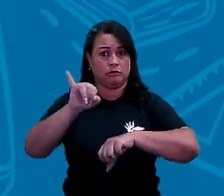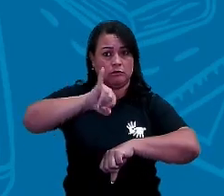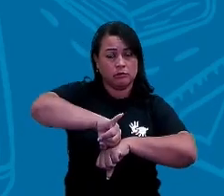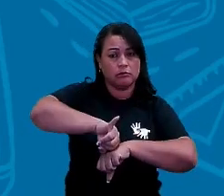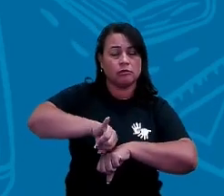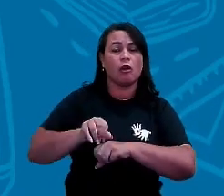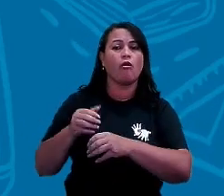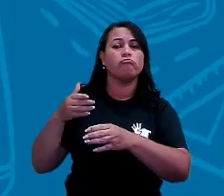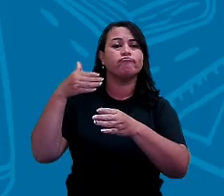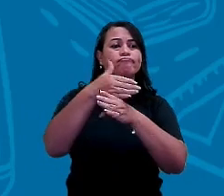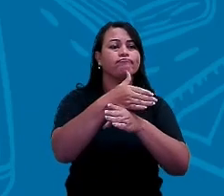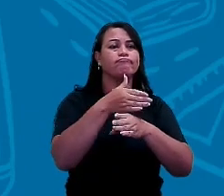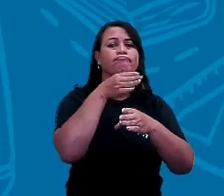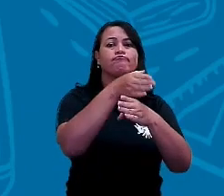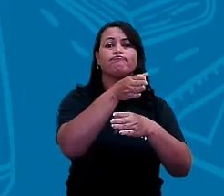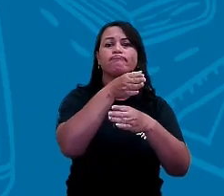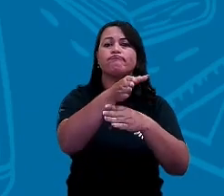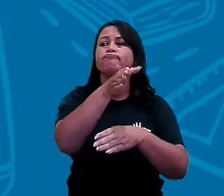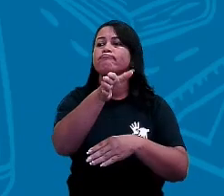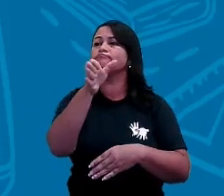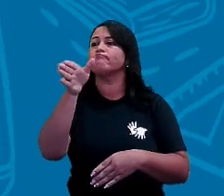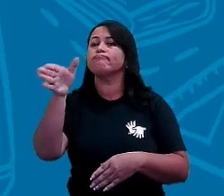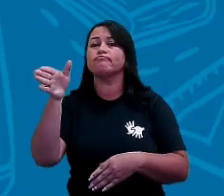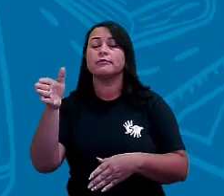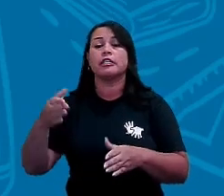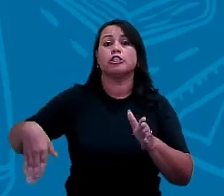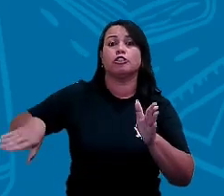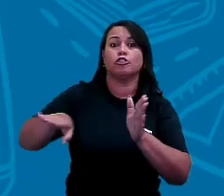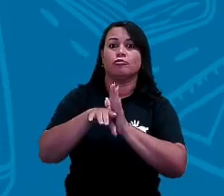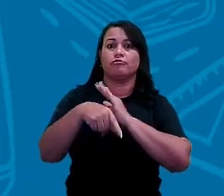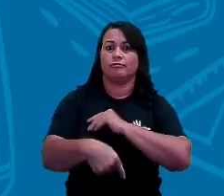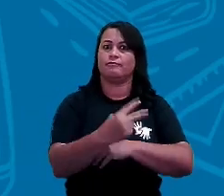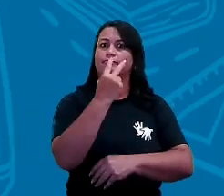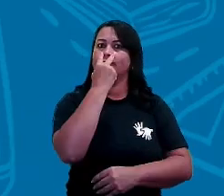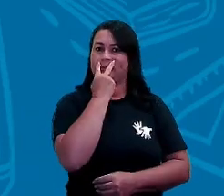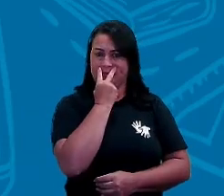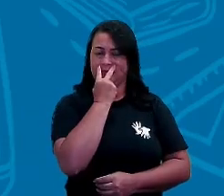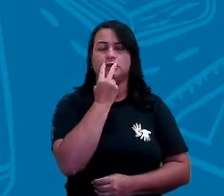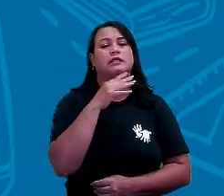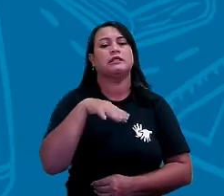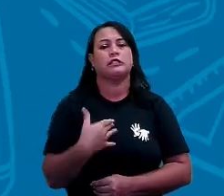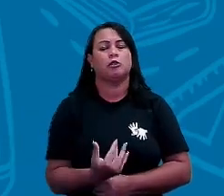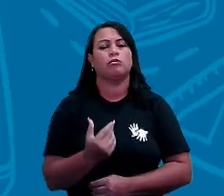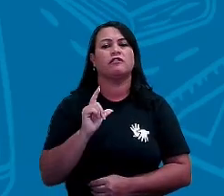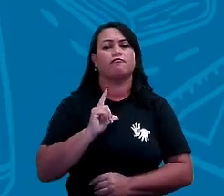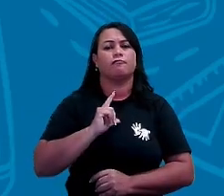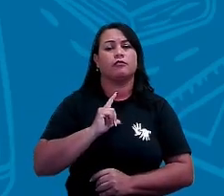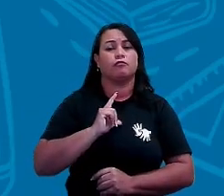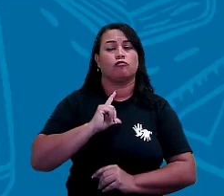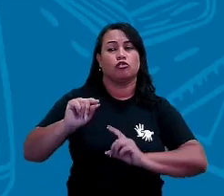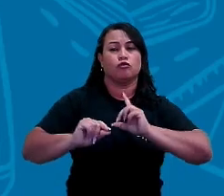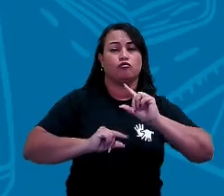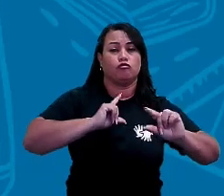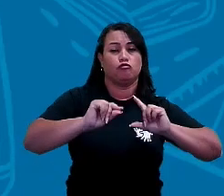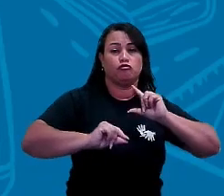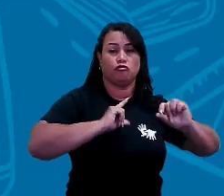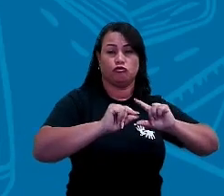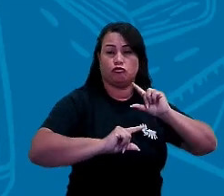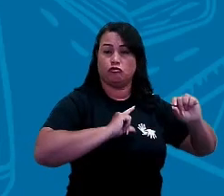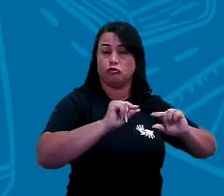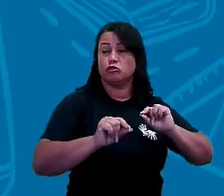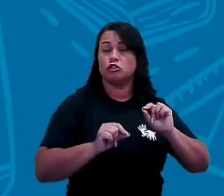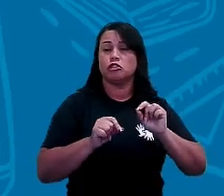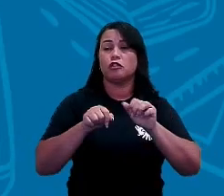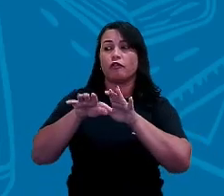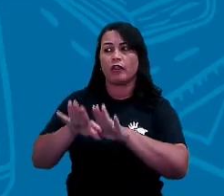pelo interior, tá certo? Até chegar em Vitória. Como ele estava fugindo, ele não passava muito tempo nos cantos,